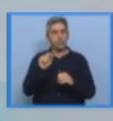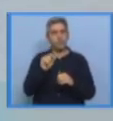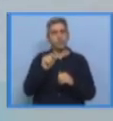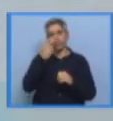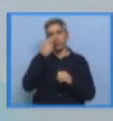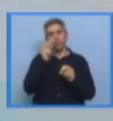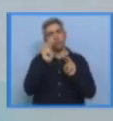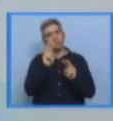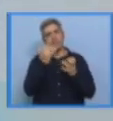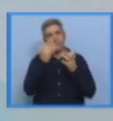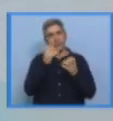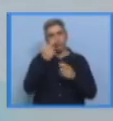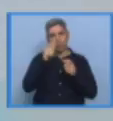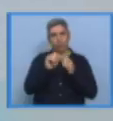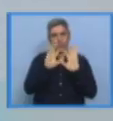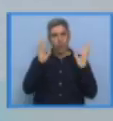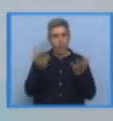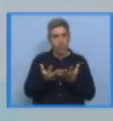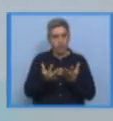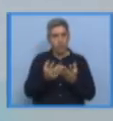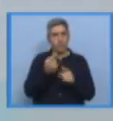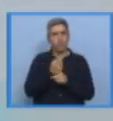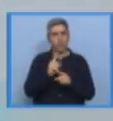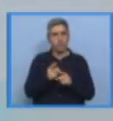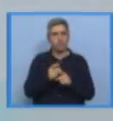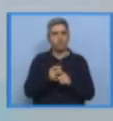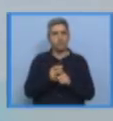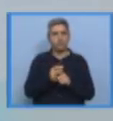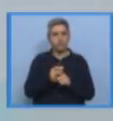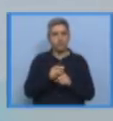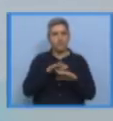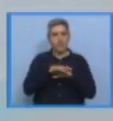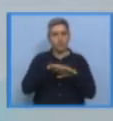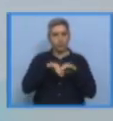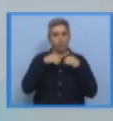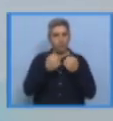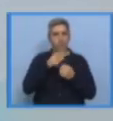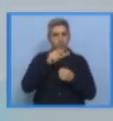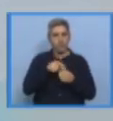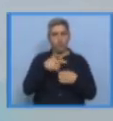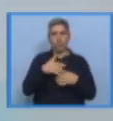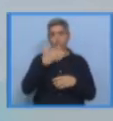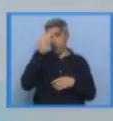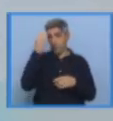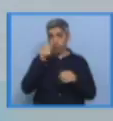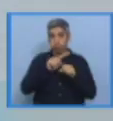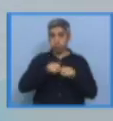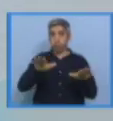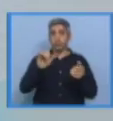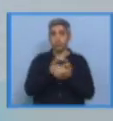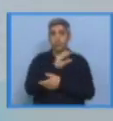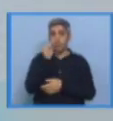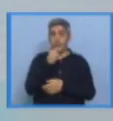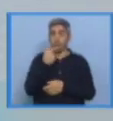consumidores de informação, digamos assim, para o cidadão comum, porque lá está, e nas redes sociais, que é terreno fértil, então, para estas